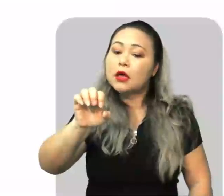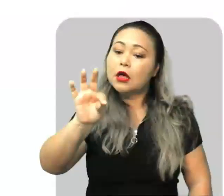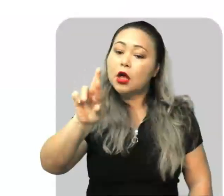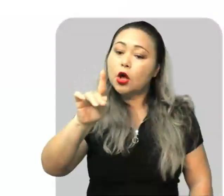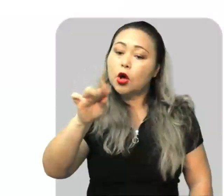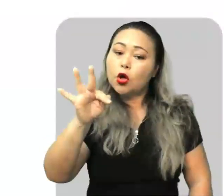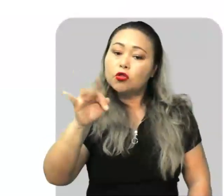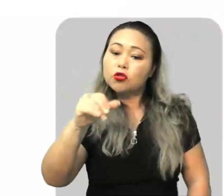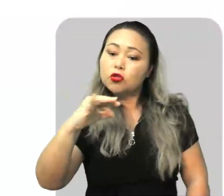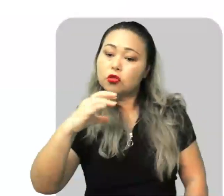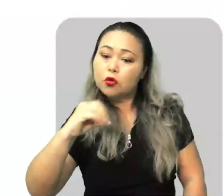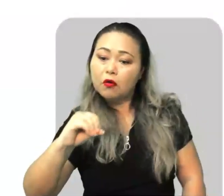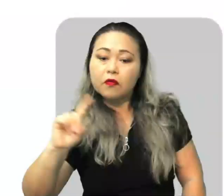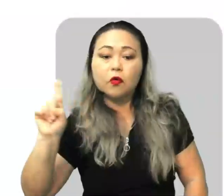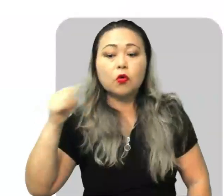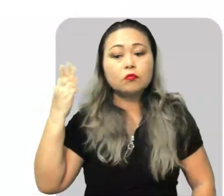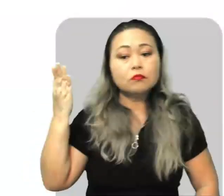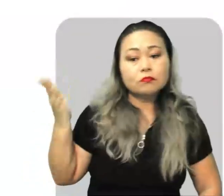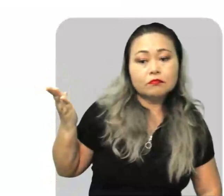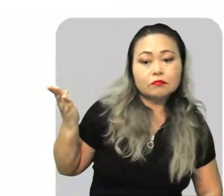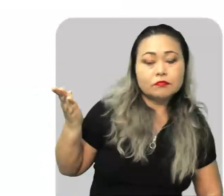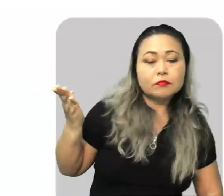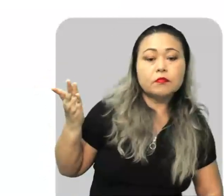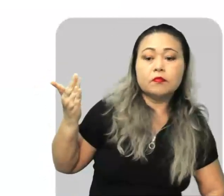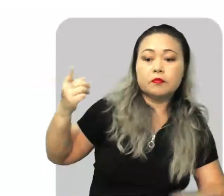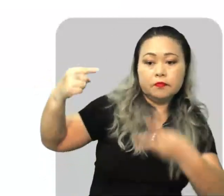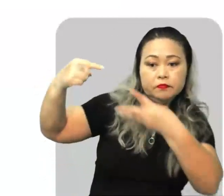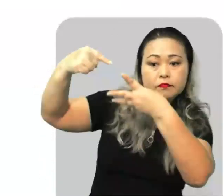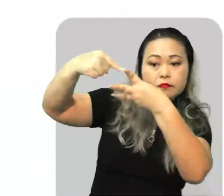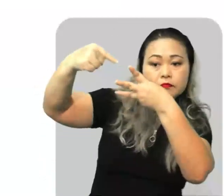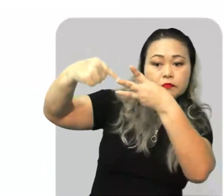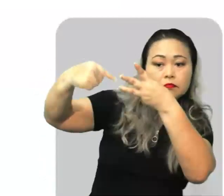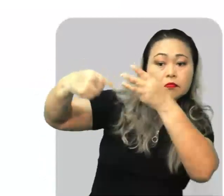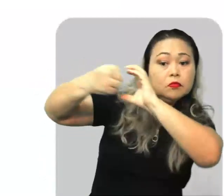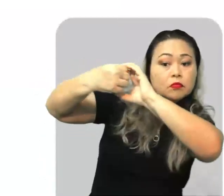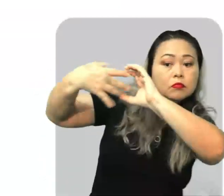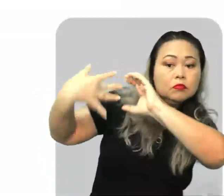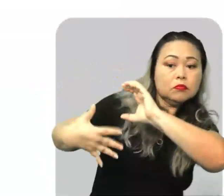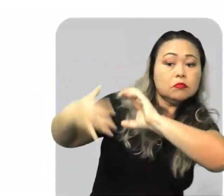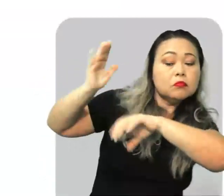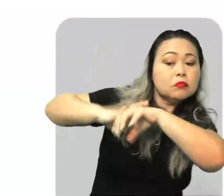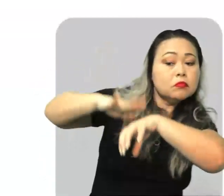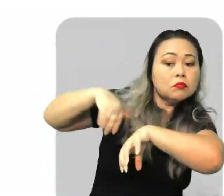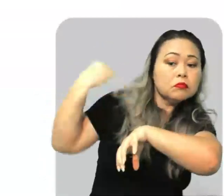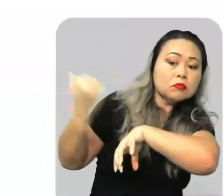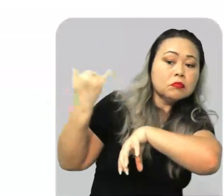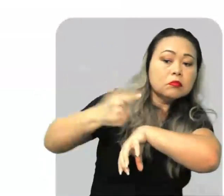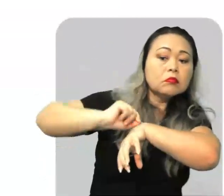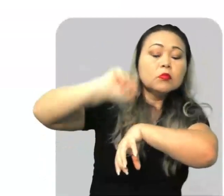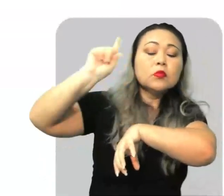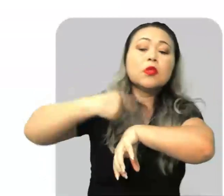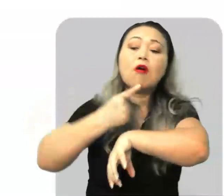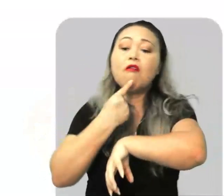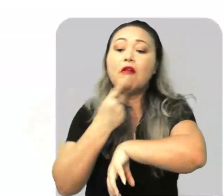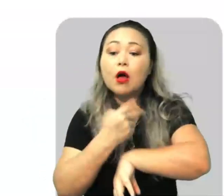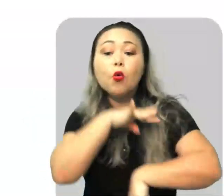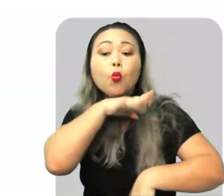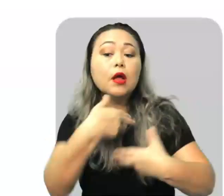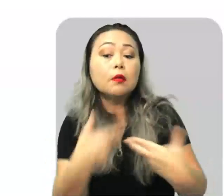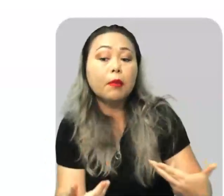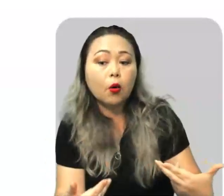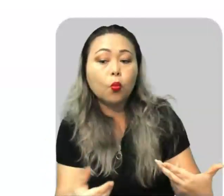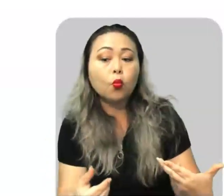slide. Então, todas essas 3 características que são as mais importantes quando a gente vai falar de um